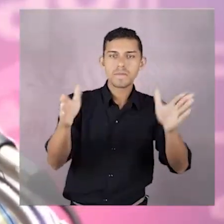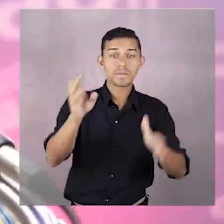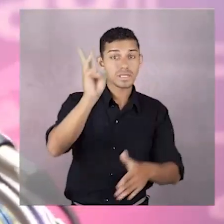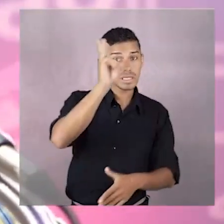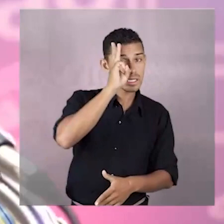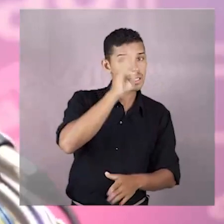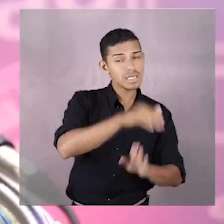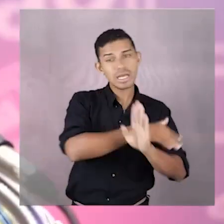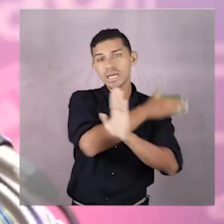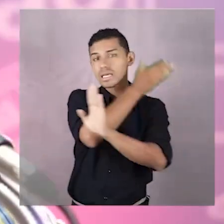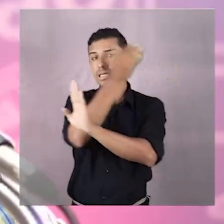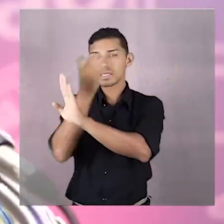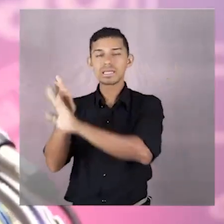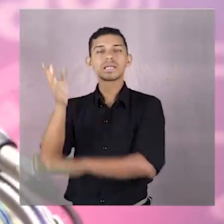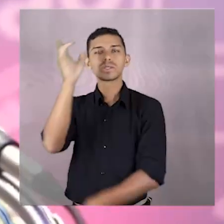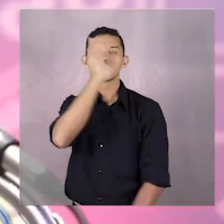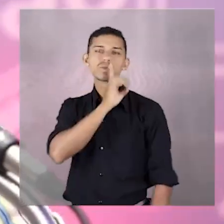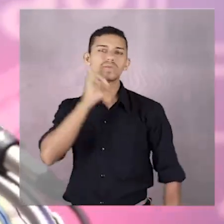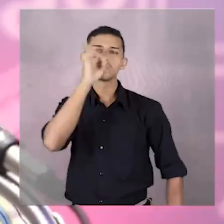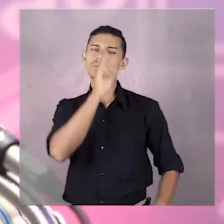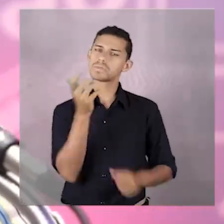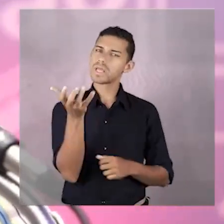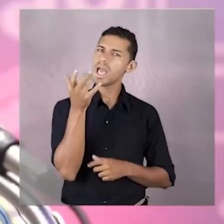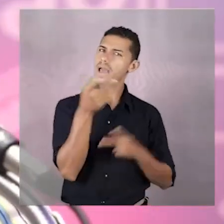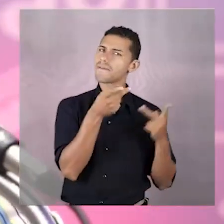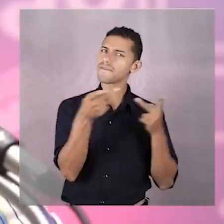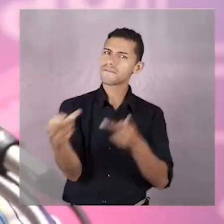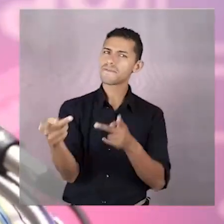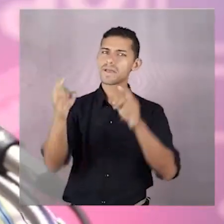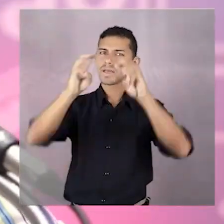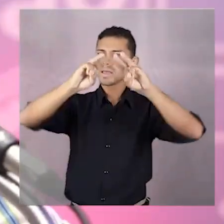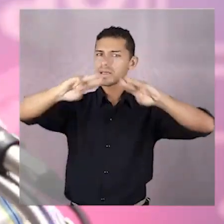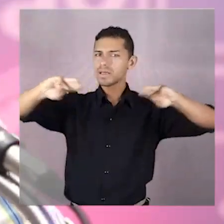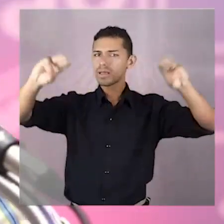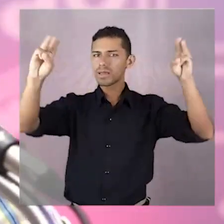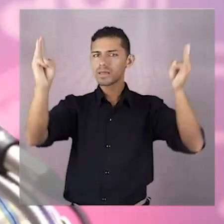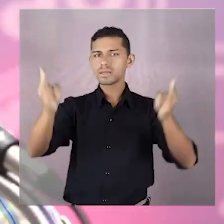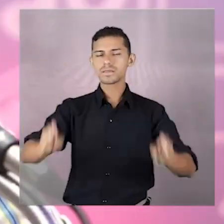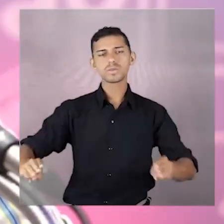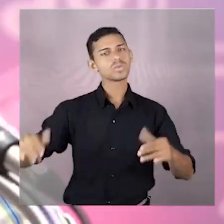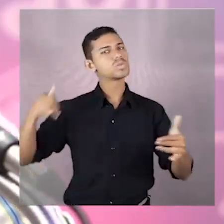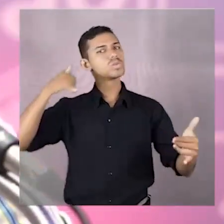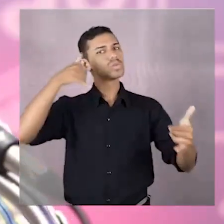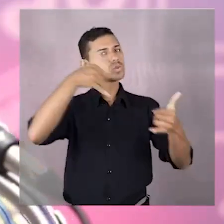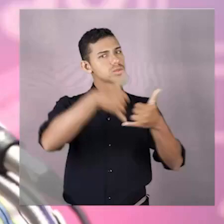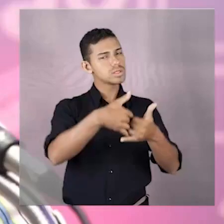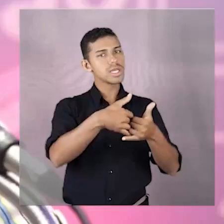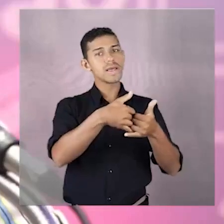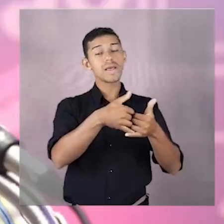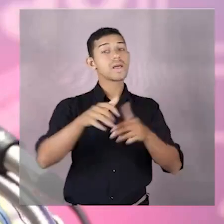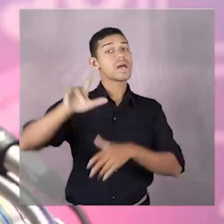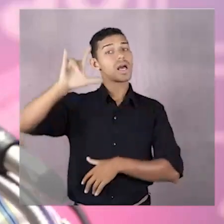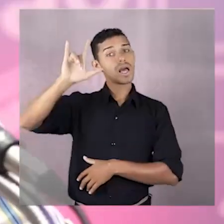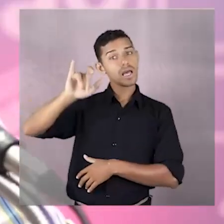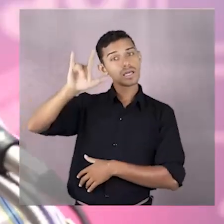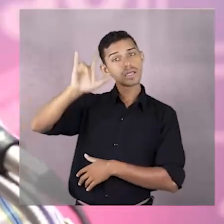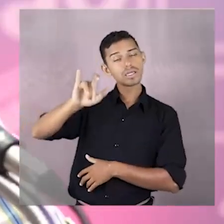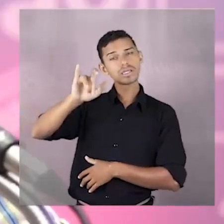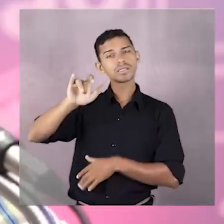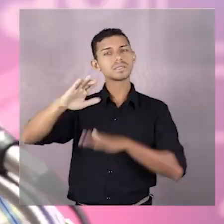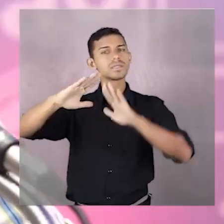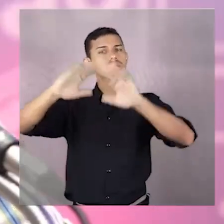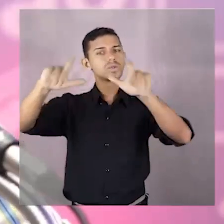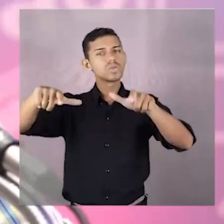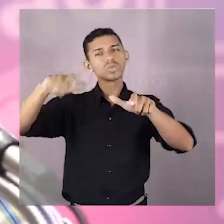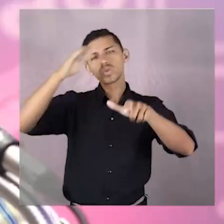a domingo. Então, assim, caso você queira visitar um espaço específico, é só entrar em contato via Instagram com as casas de cultura.